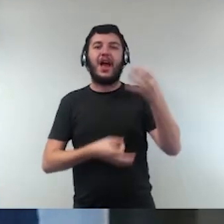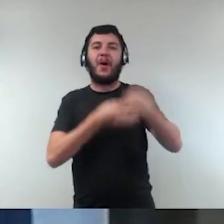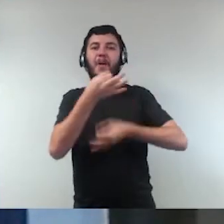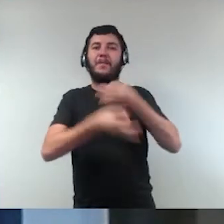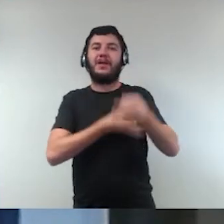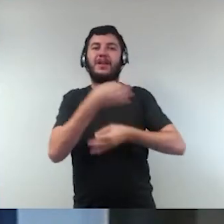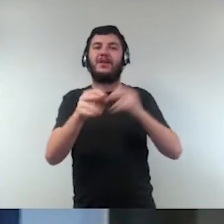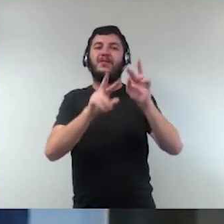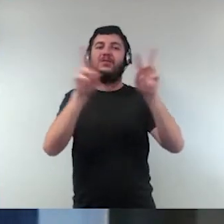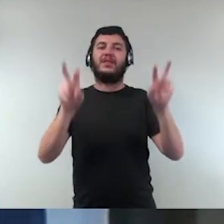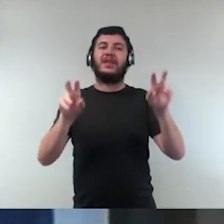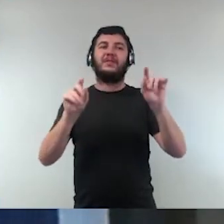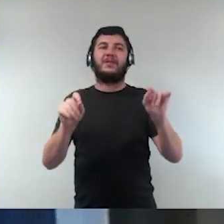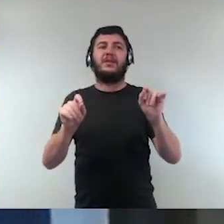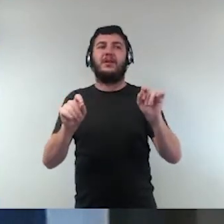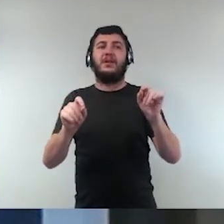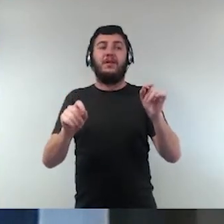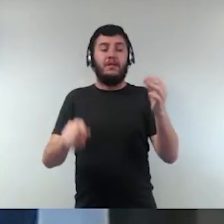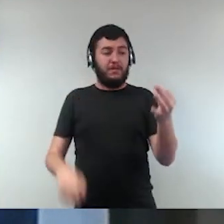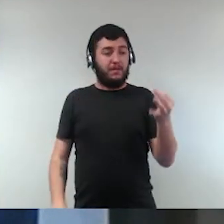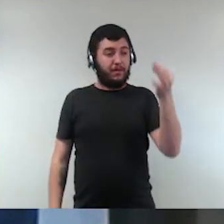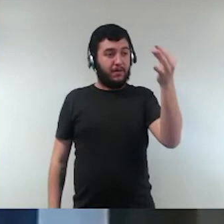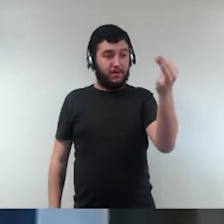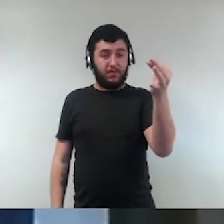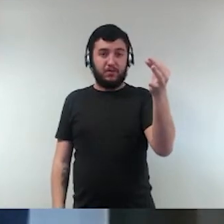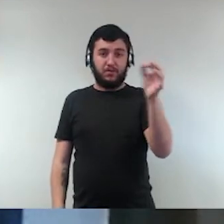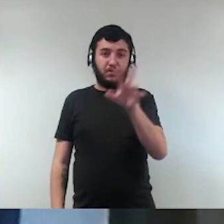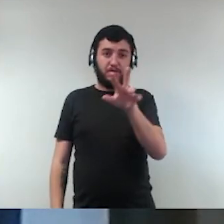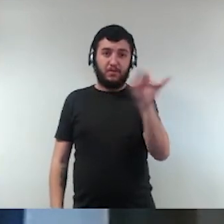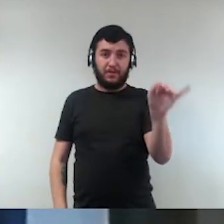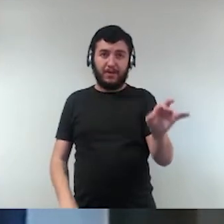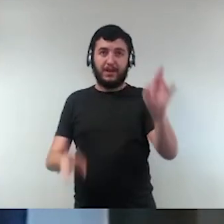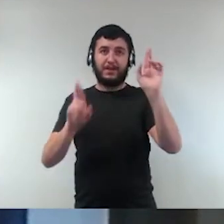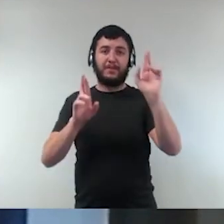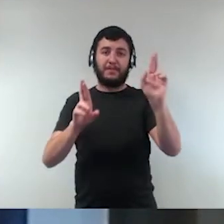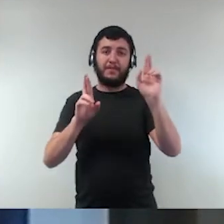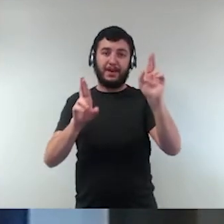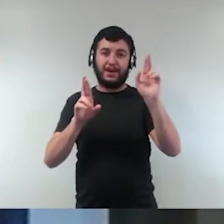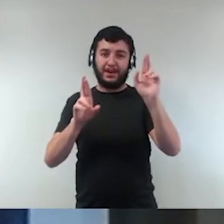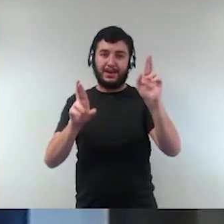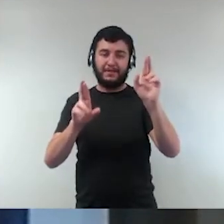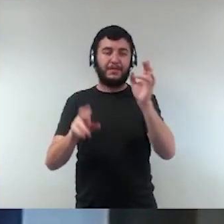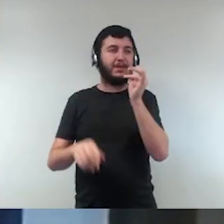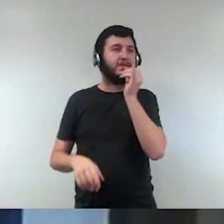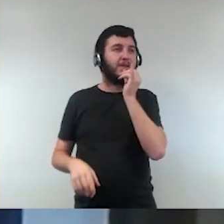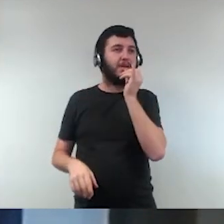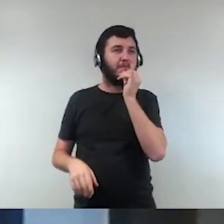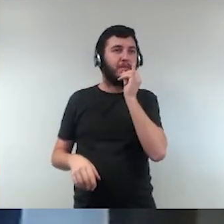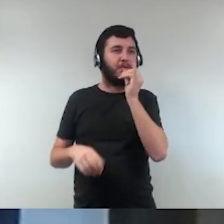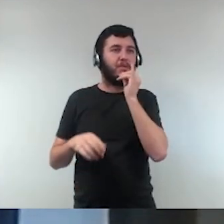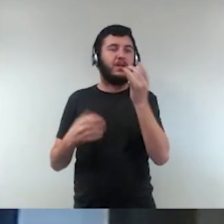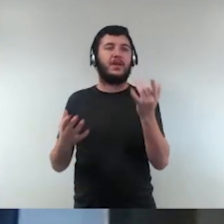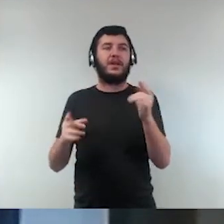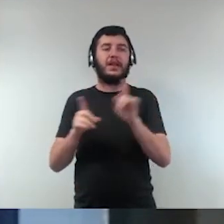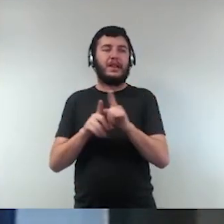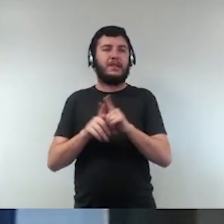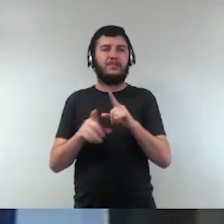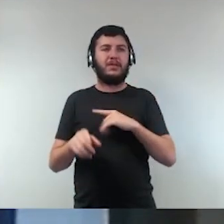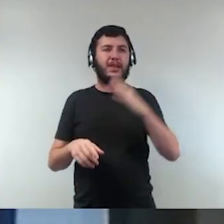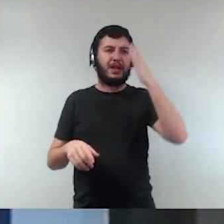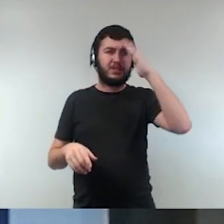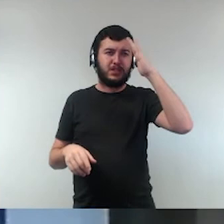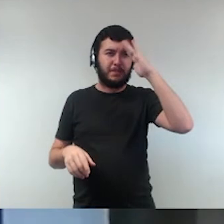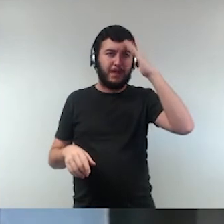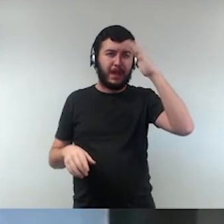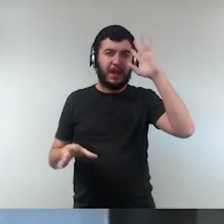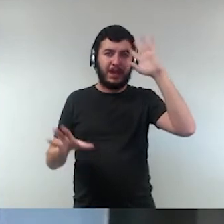que, ainda que futuramente se espera que, num conflito de interpretações no que se diz respeito